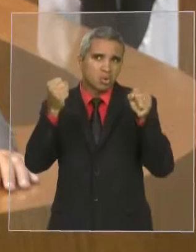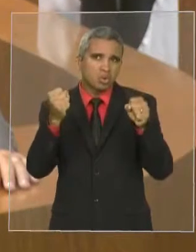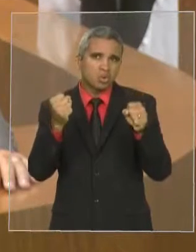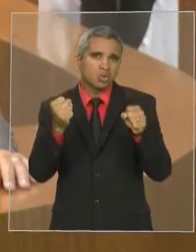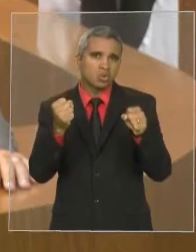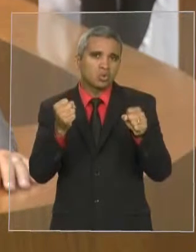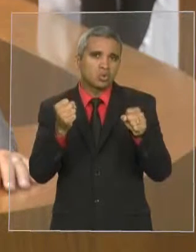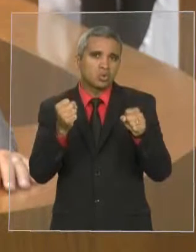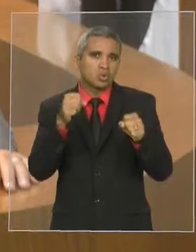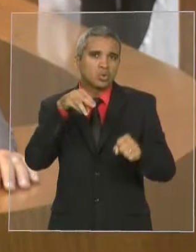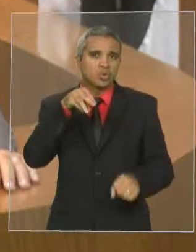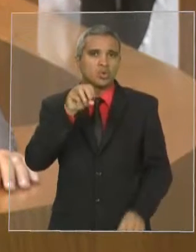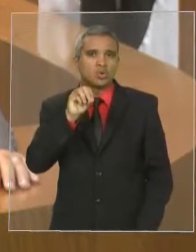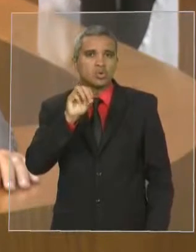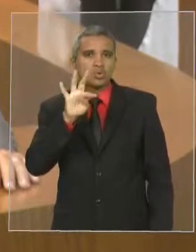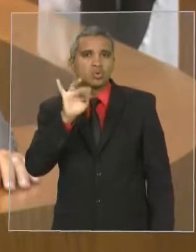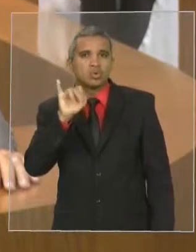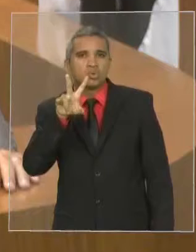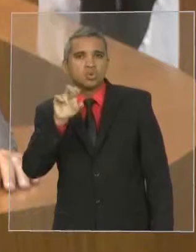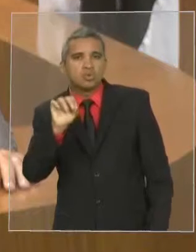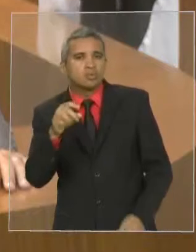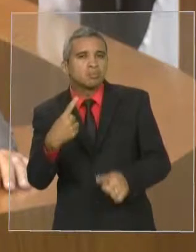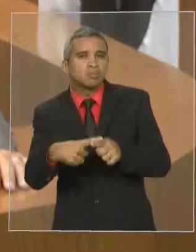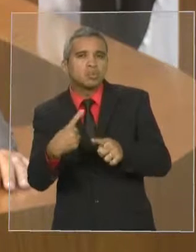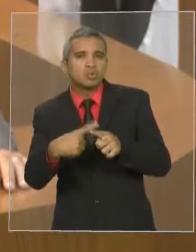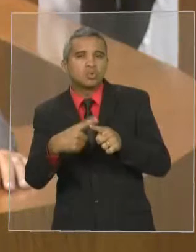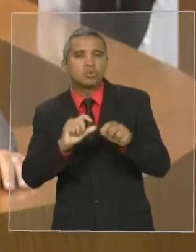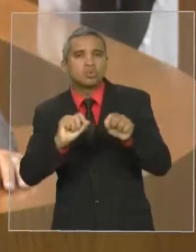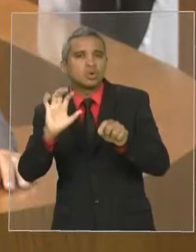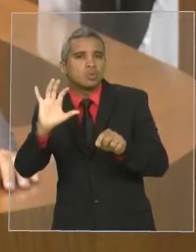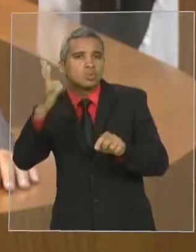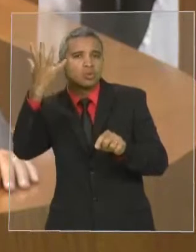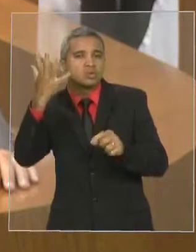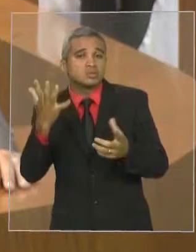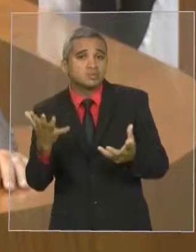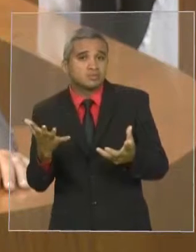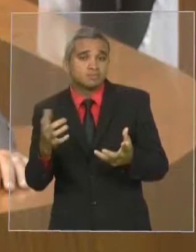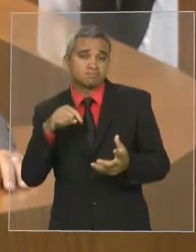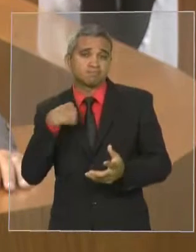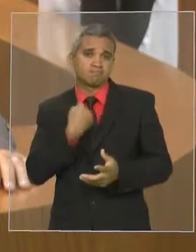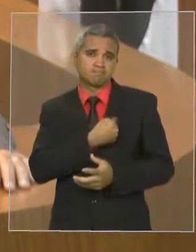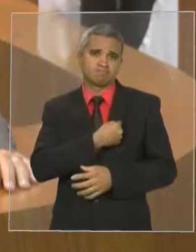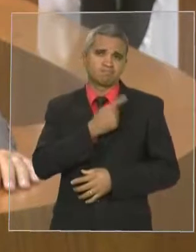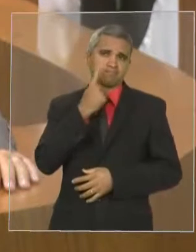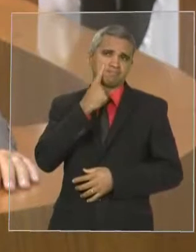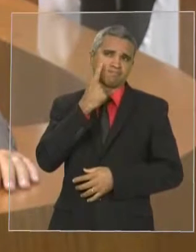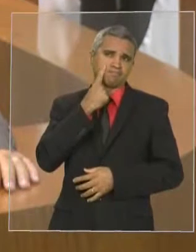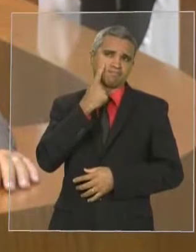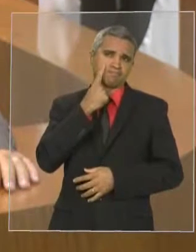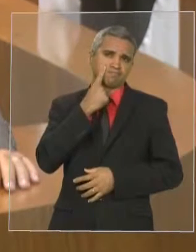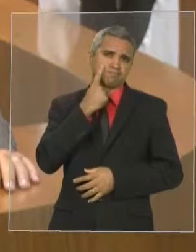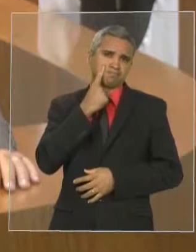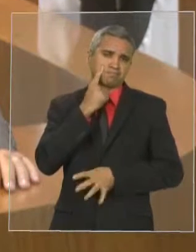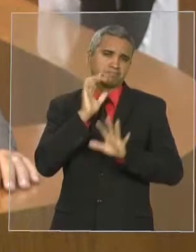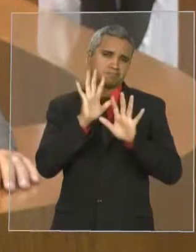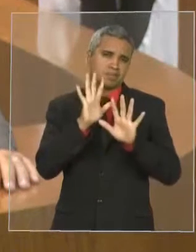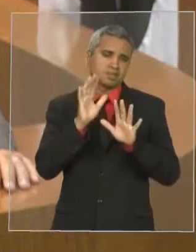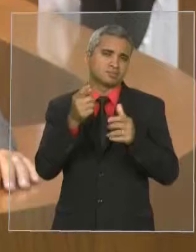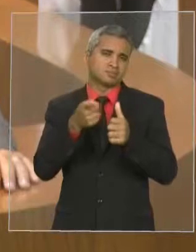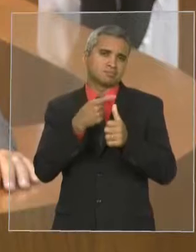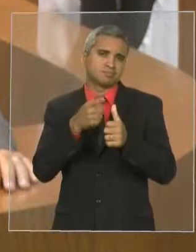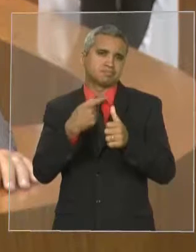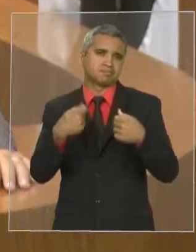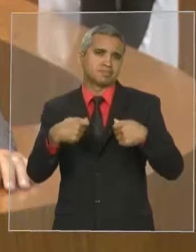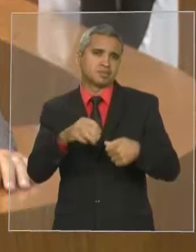que se invadisse essa rádio, a gente acredita que só pode ser desvendado a partir de um inquérito feito